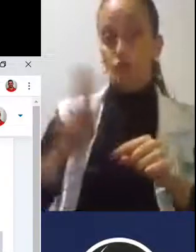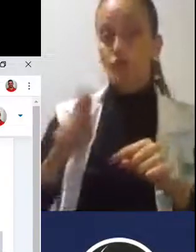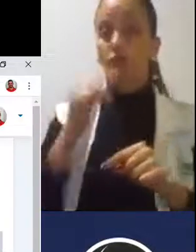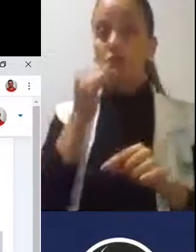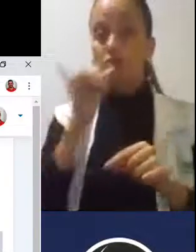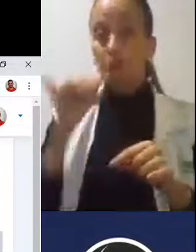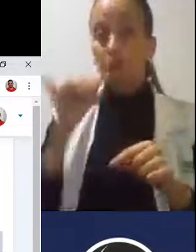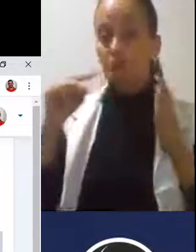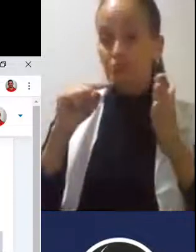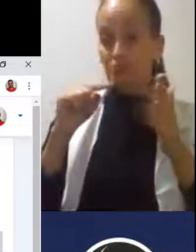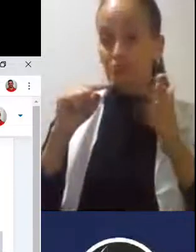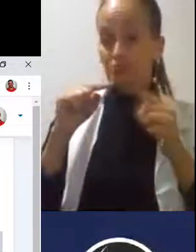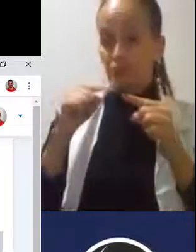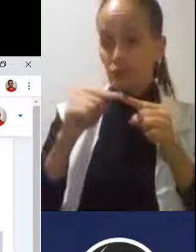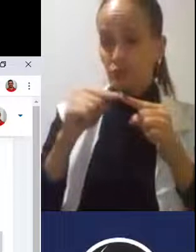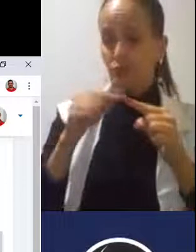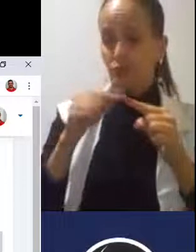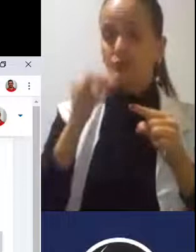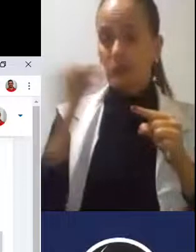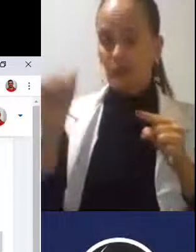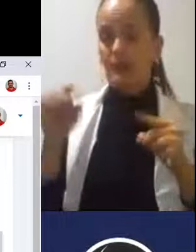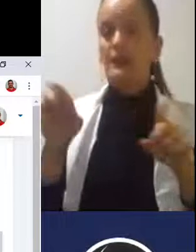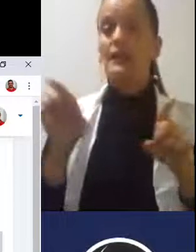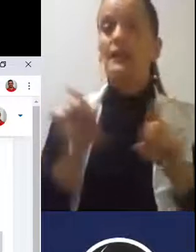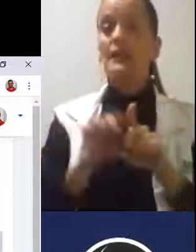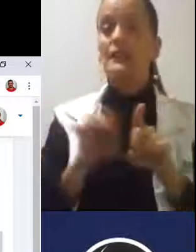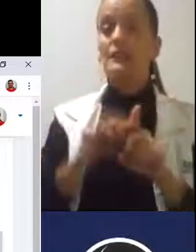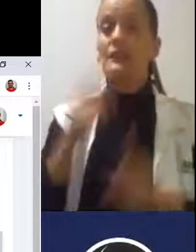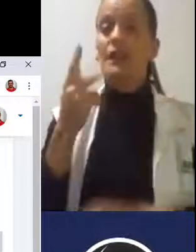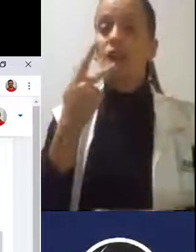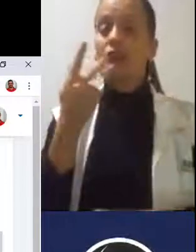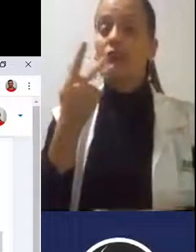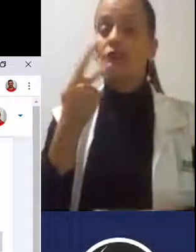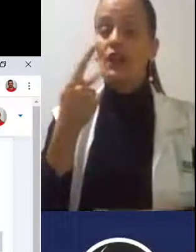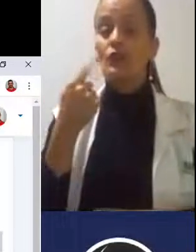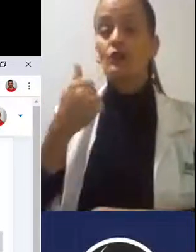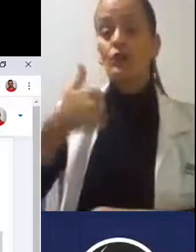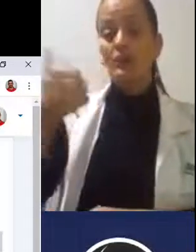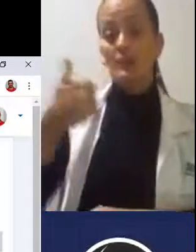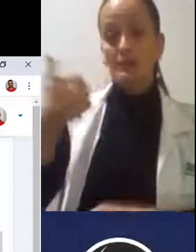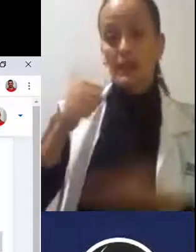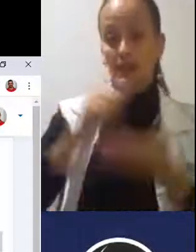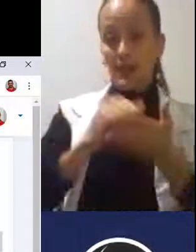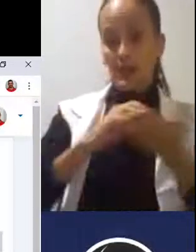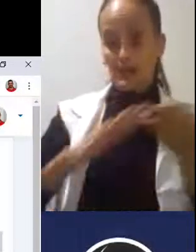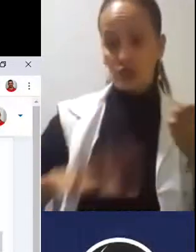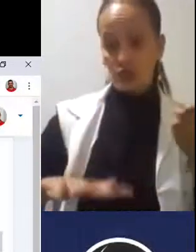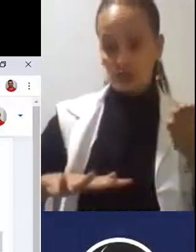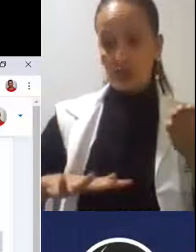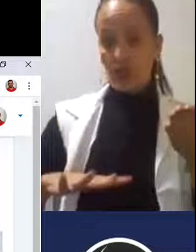E também começamos a falar também do desafio 3, da primeira situação de aprendizagem, que é